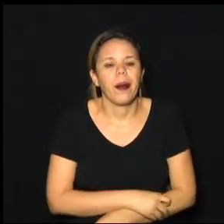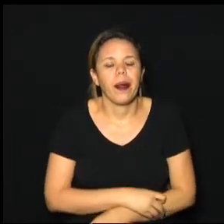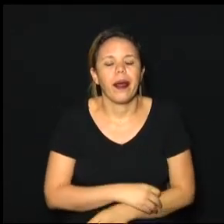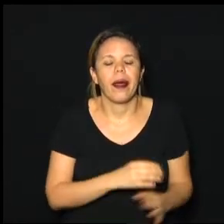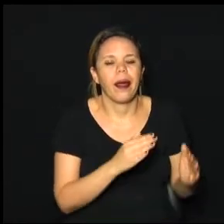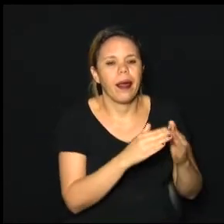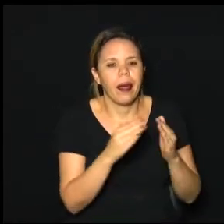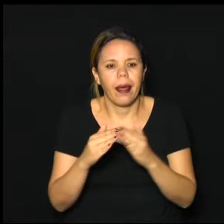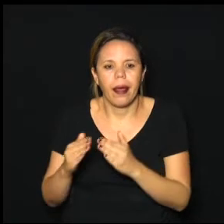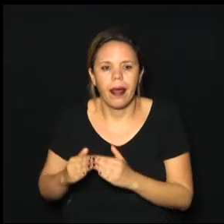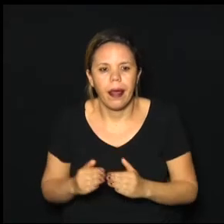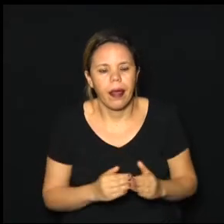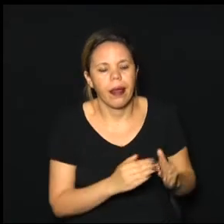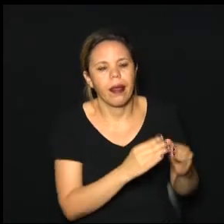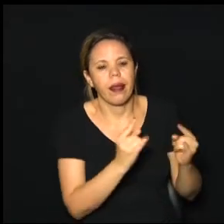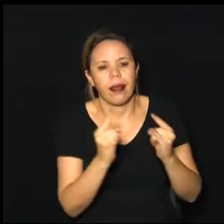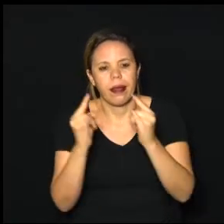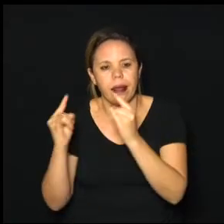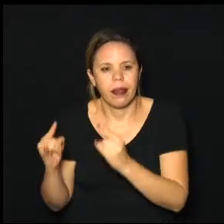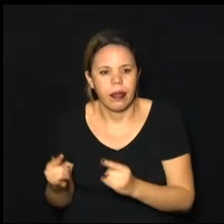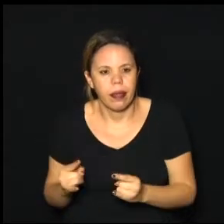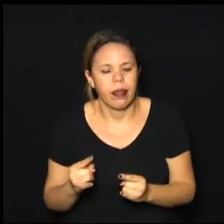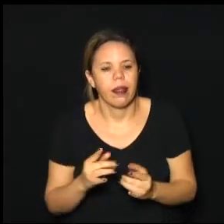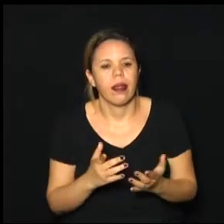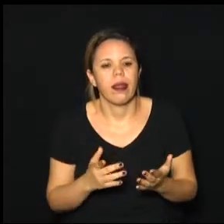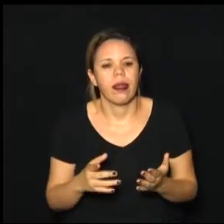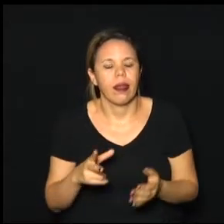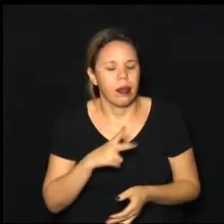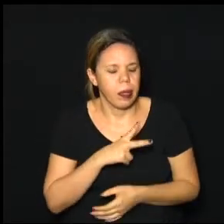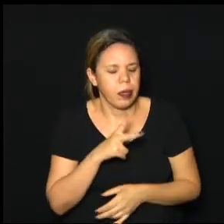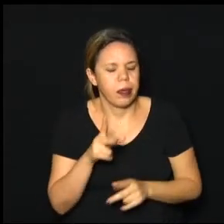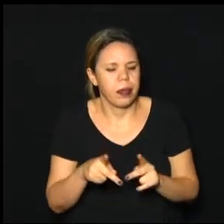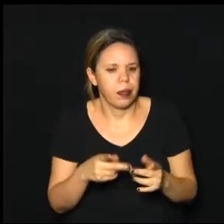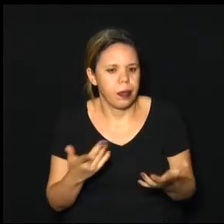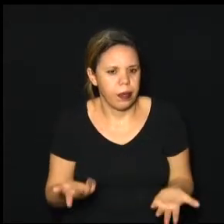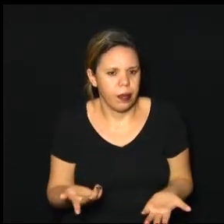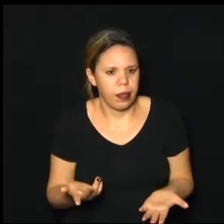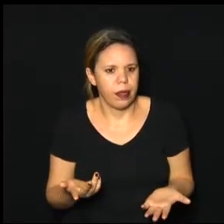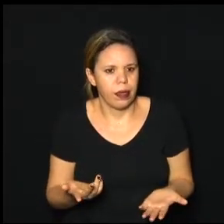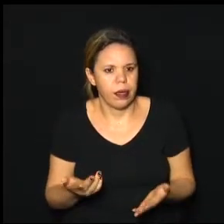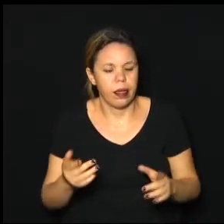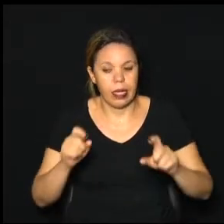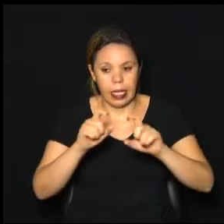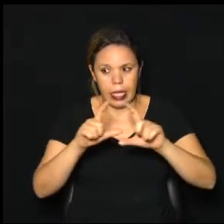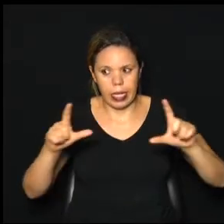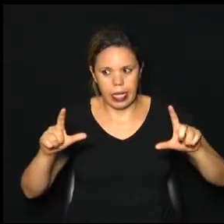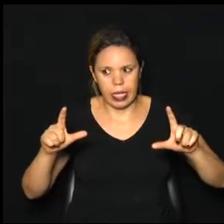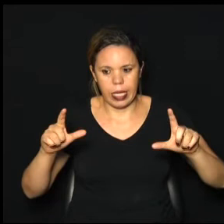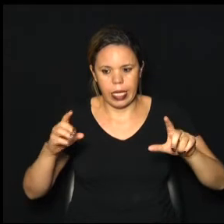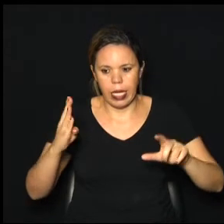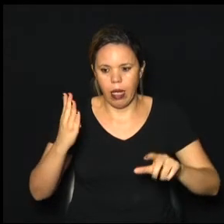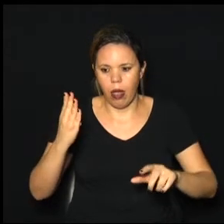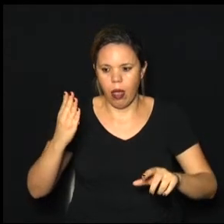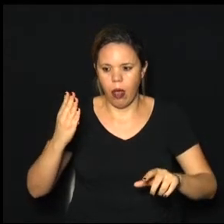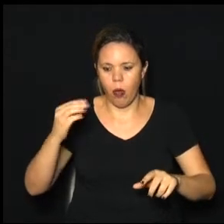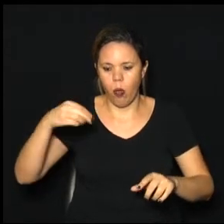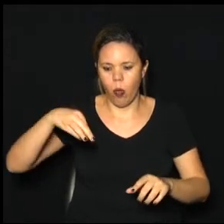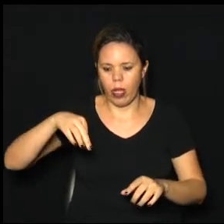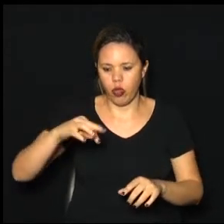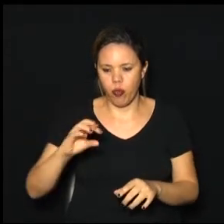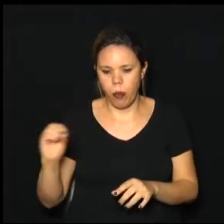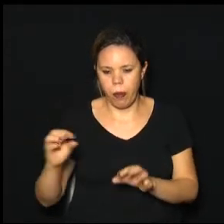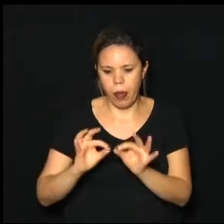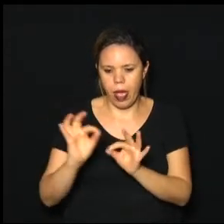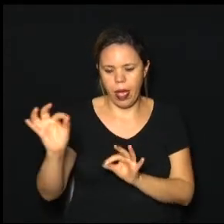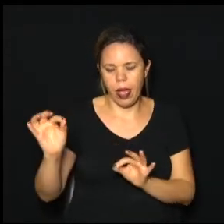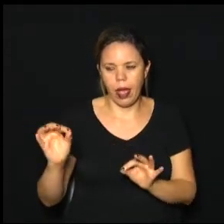imóveis, né, nos imóveis residenciais, nos imóveis particulares, aquelas placas de 4 metros quadrados, aqueles outdoor que a